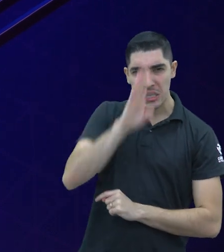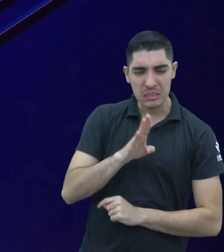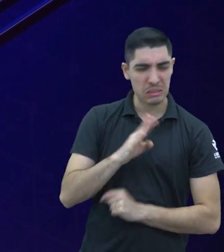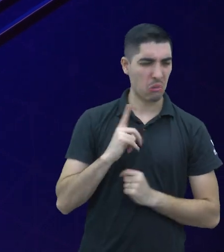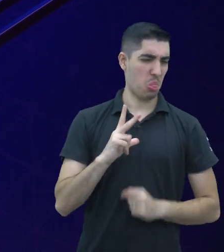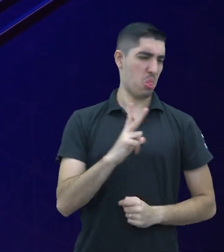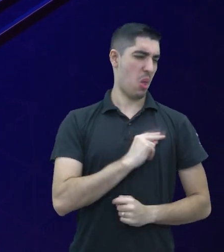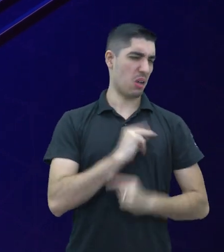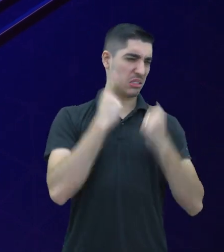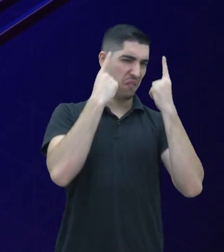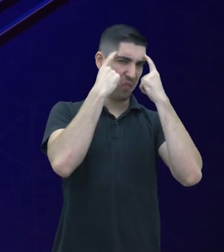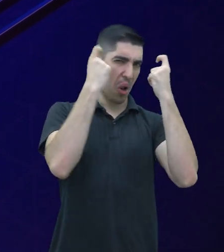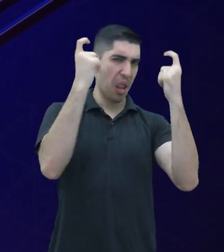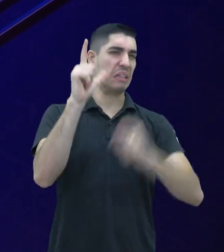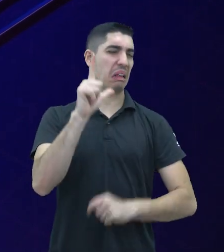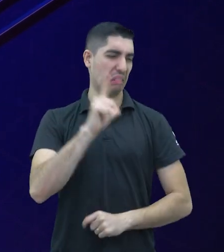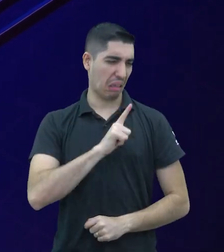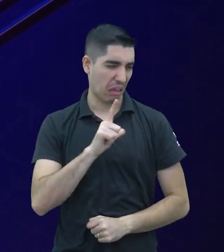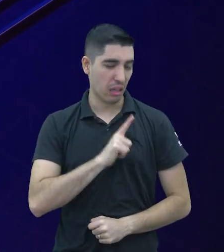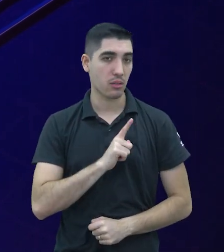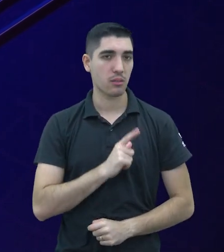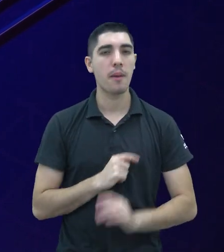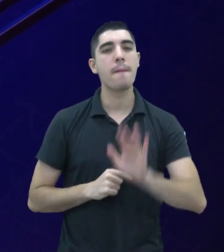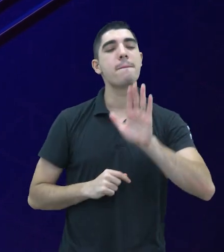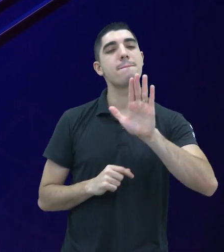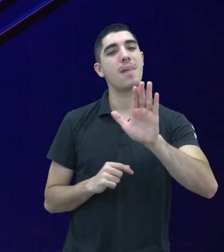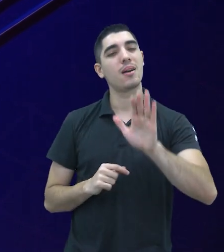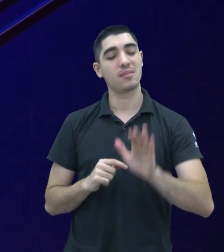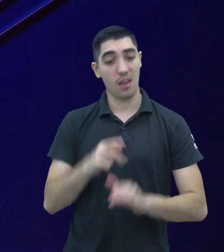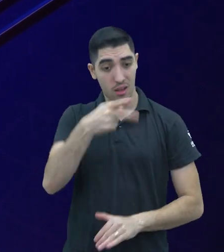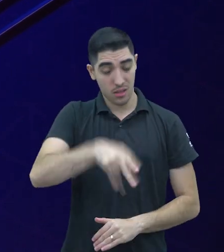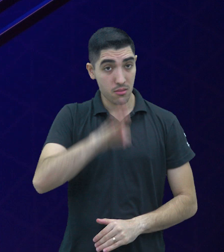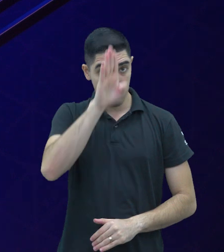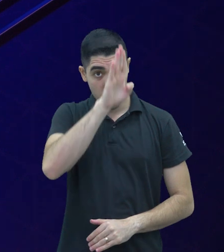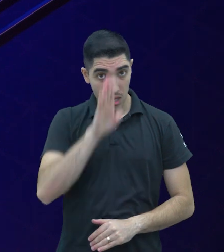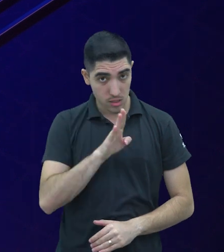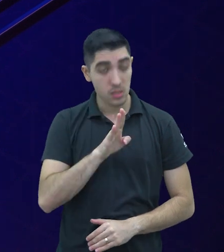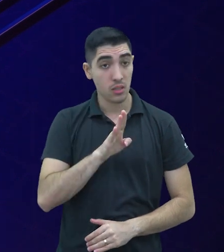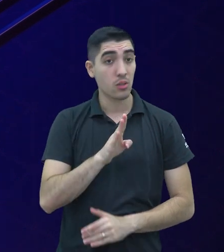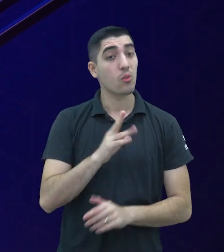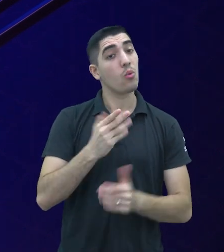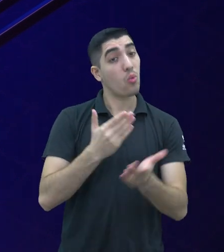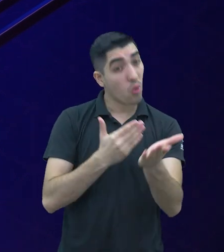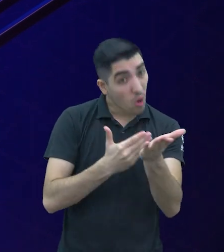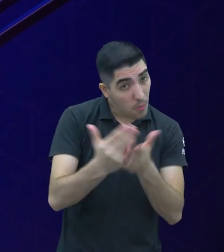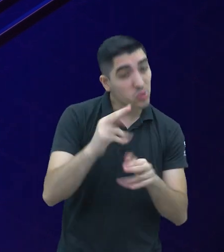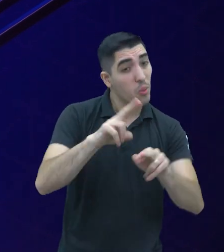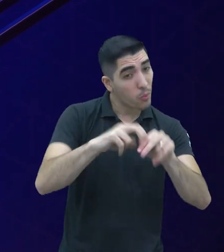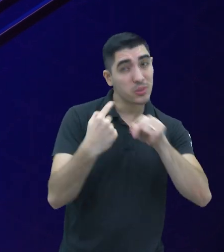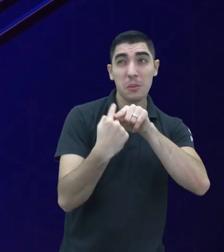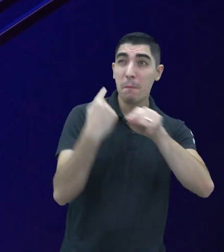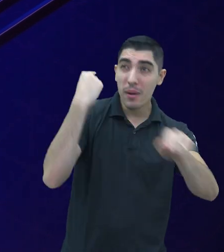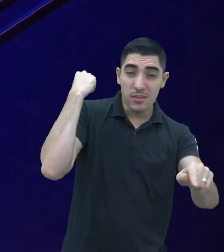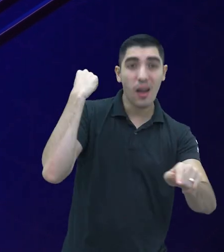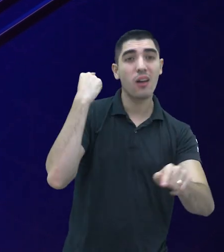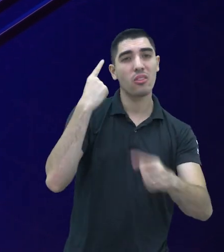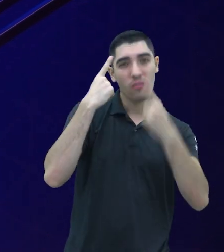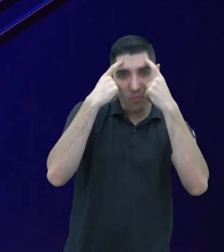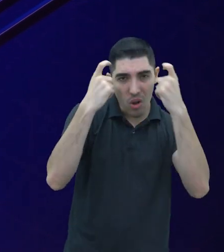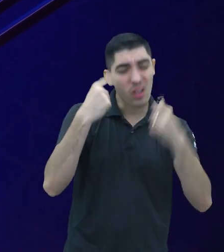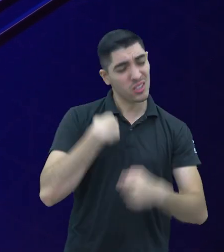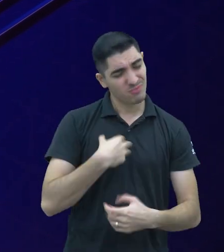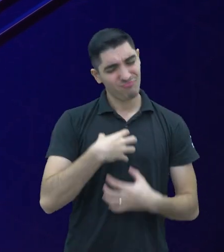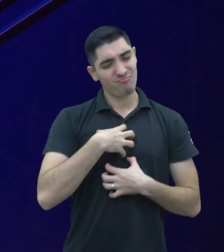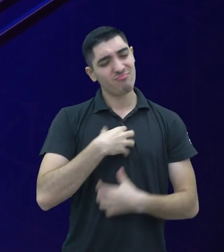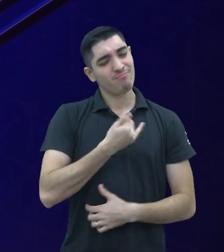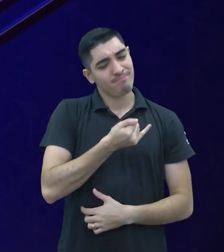muito violenta, né? Mas a gente nosso país nasceu numa estrutura muito